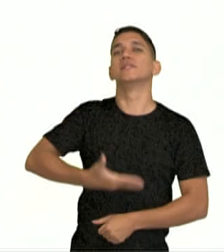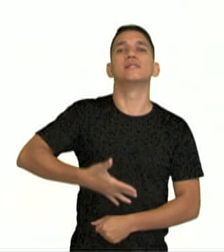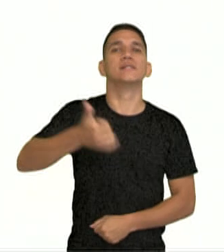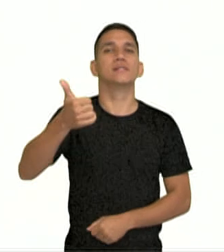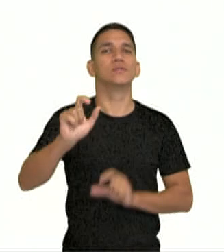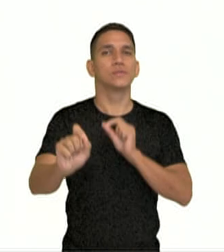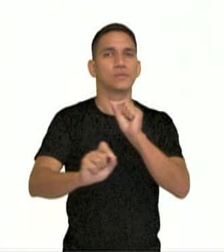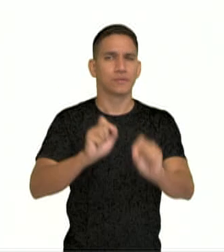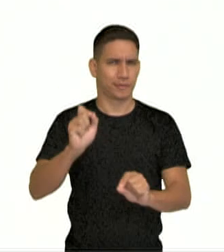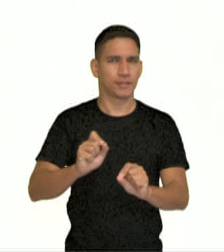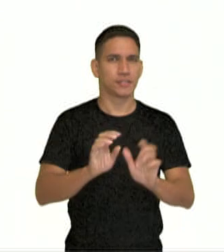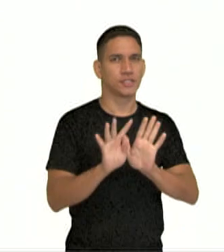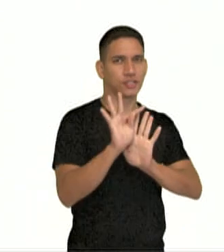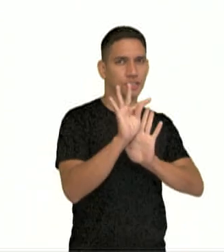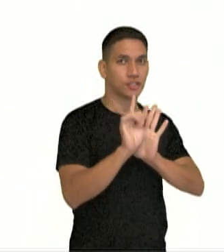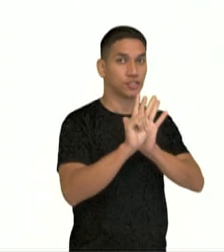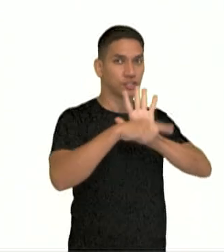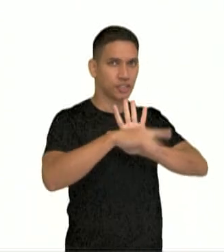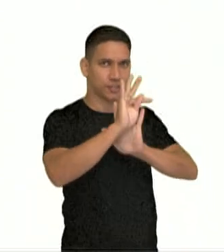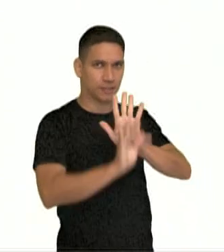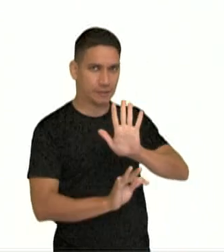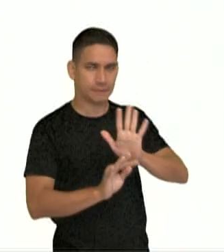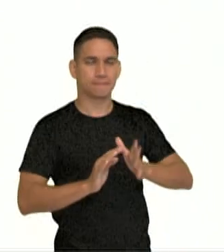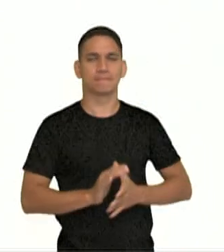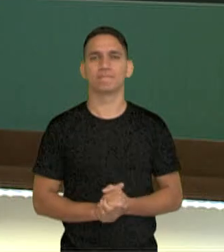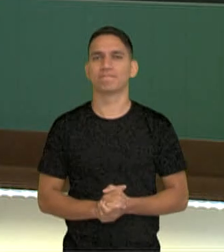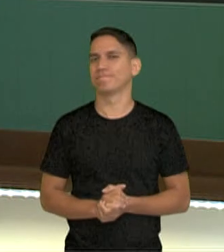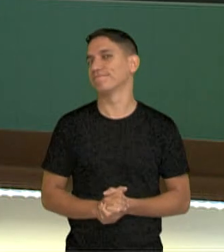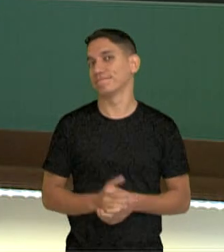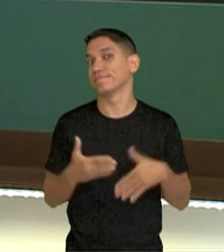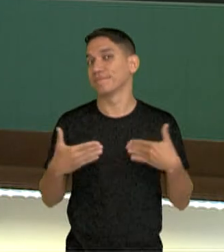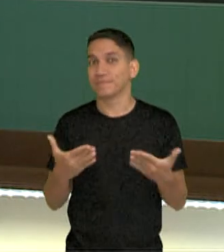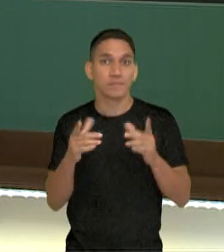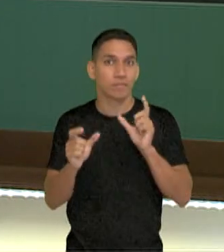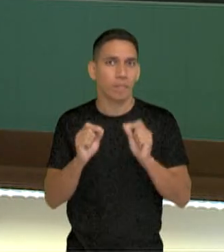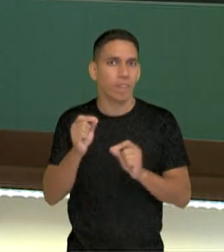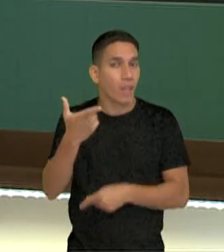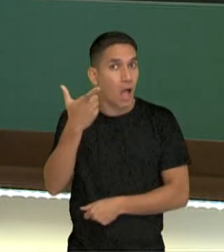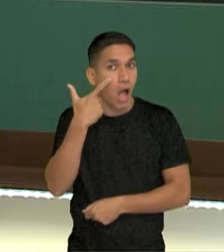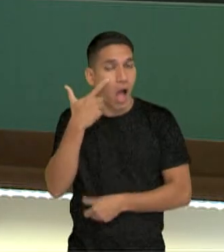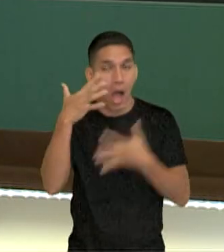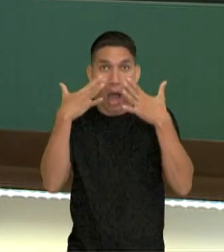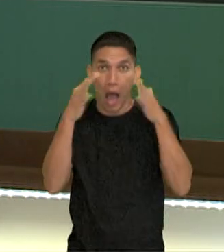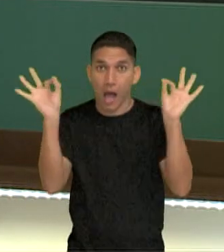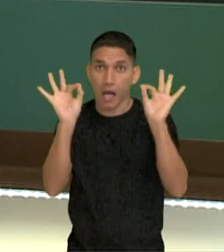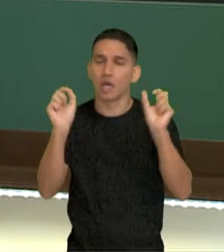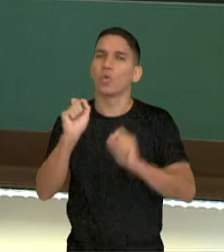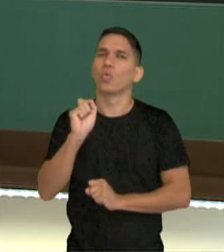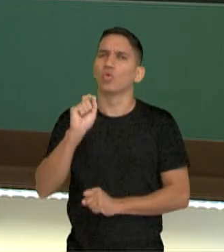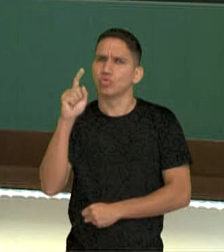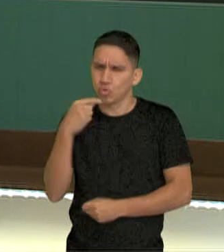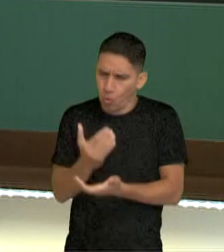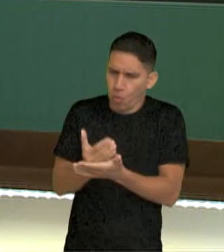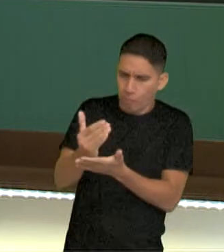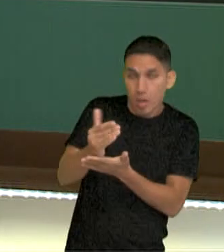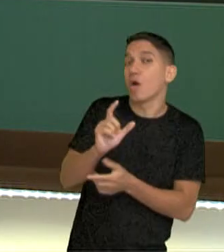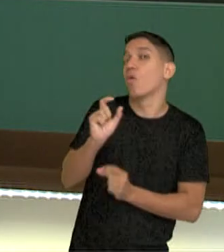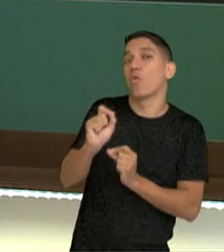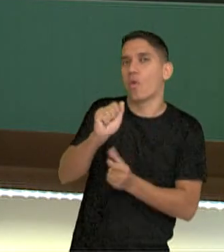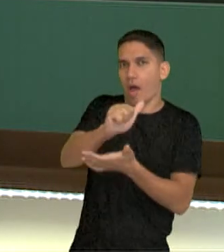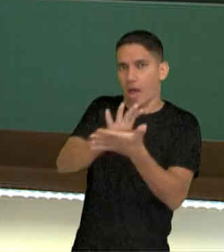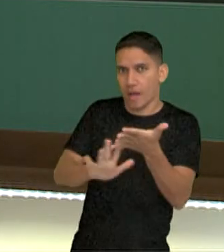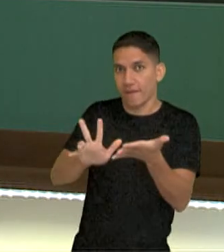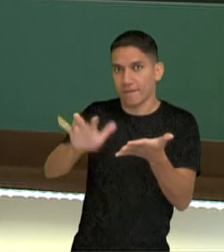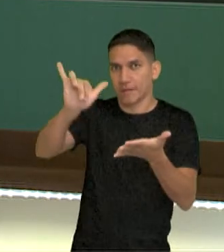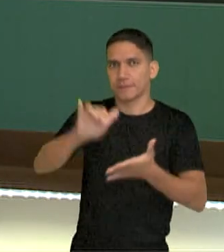melhor esse gênero textual. Então, observa bem, a gente já vai iniciar aí com uma